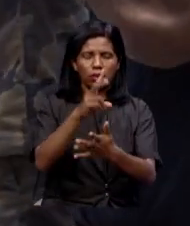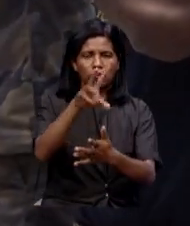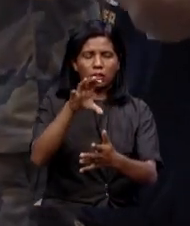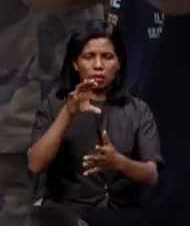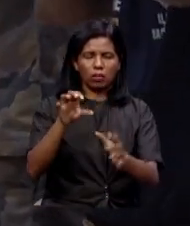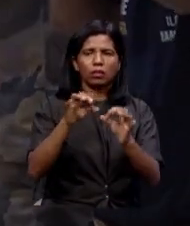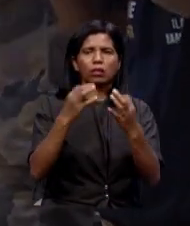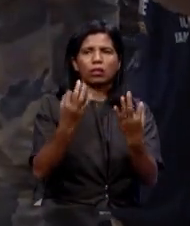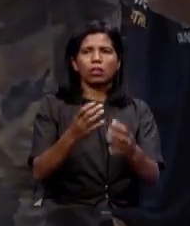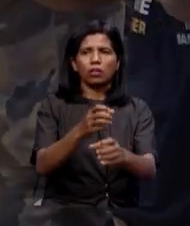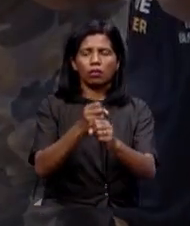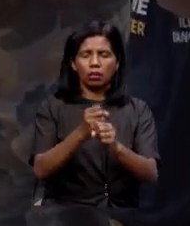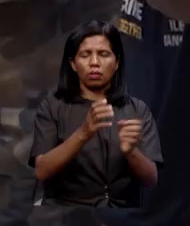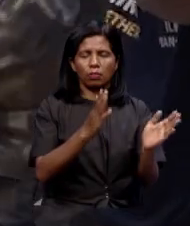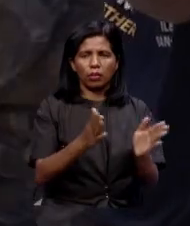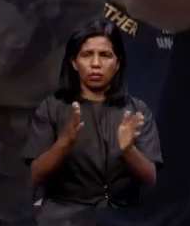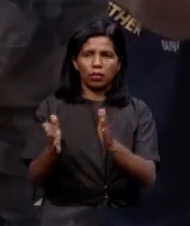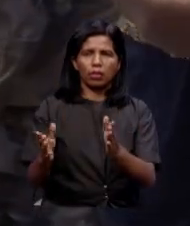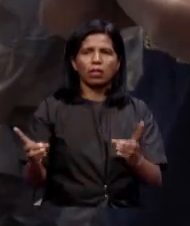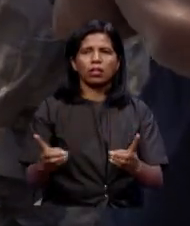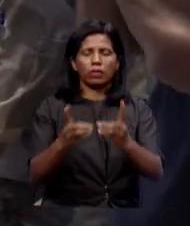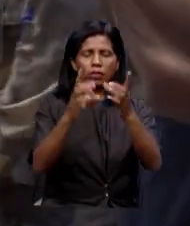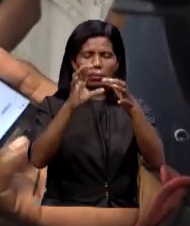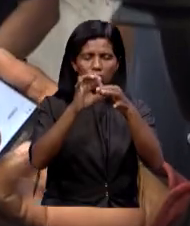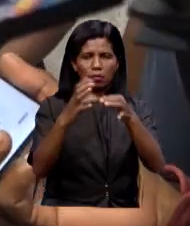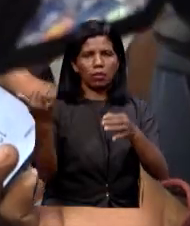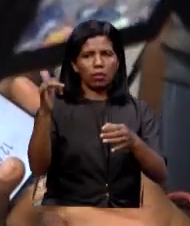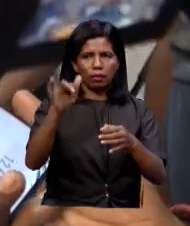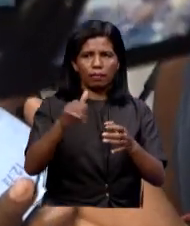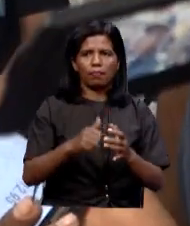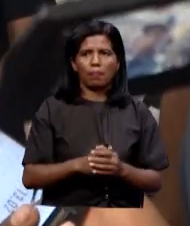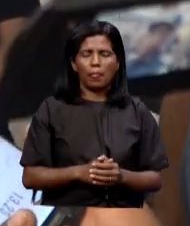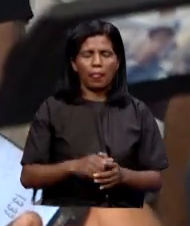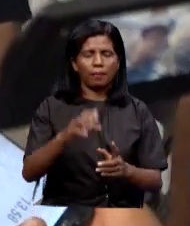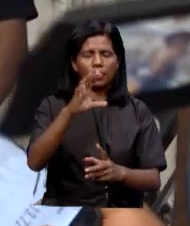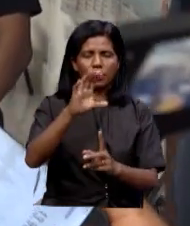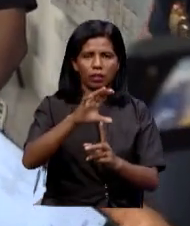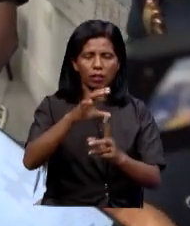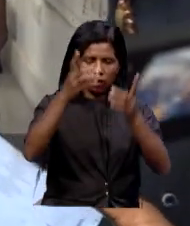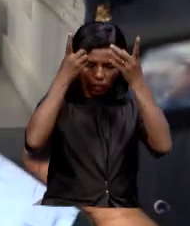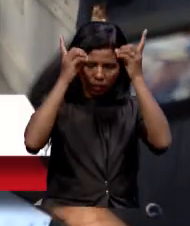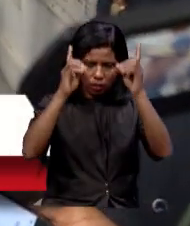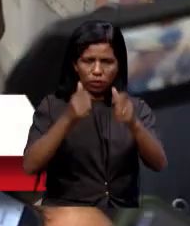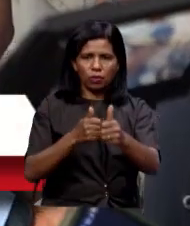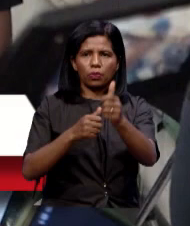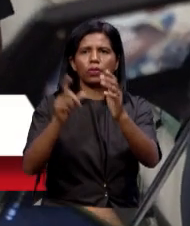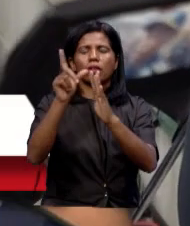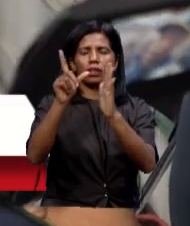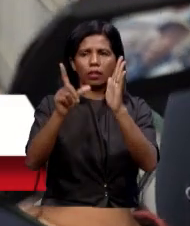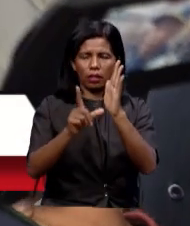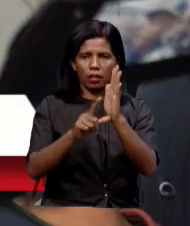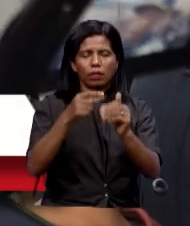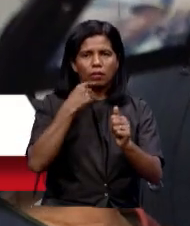ruane, se foti processo interna, hasoro membro refere. Comando harus decidi buat nebe turlei, negala, lei